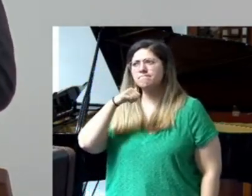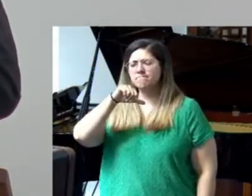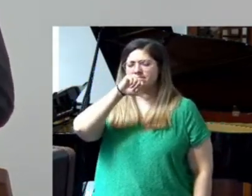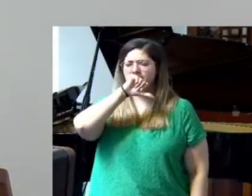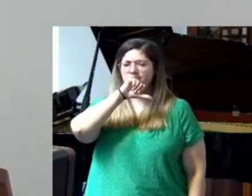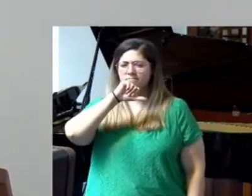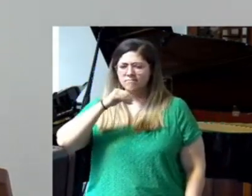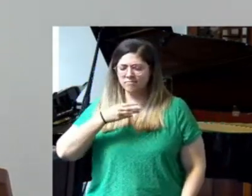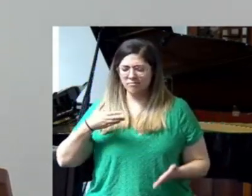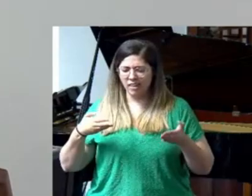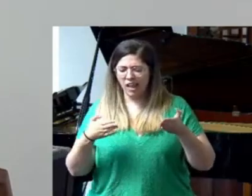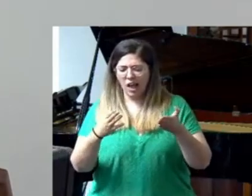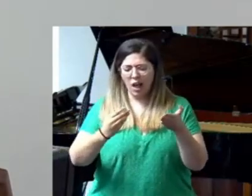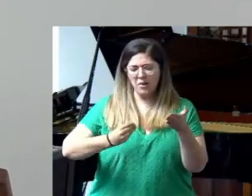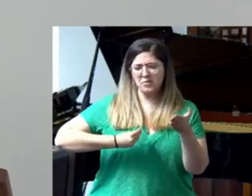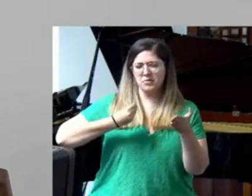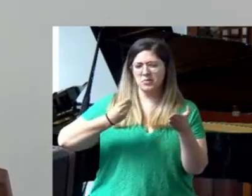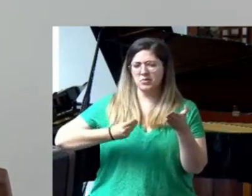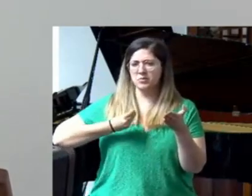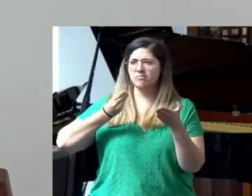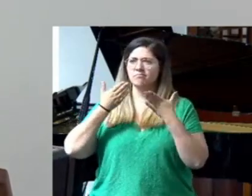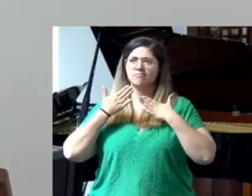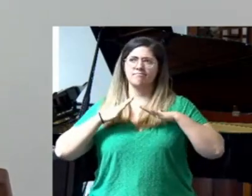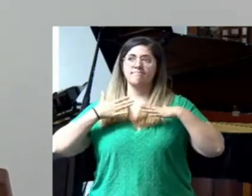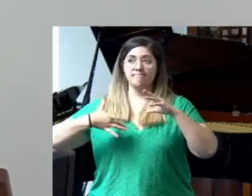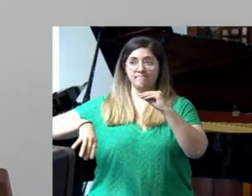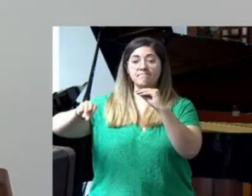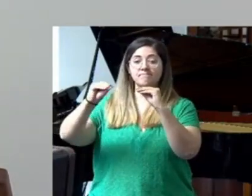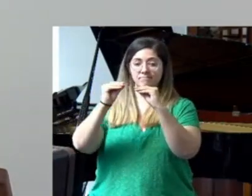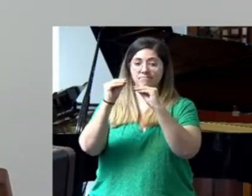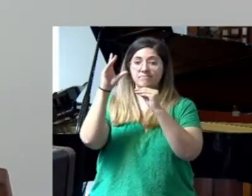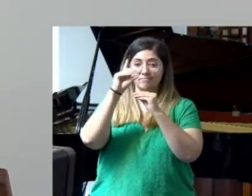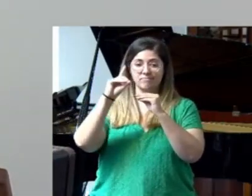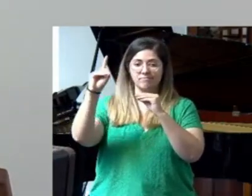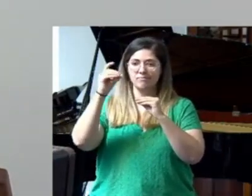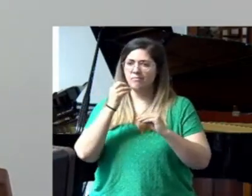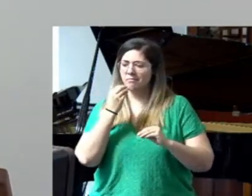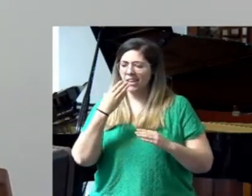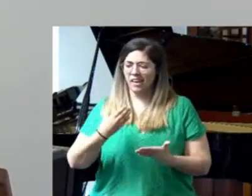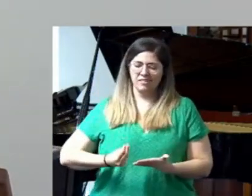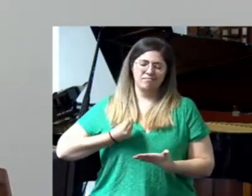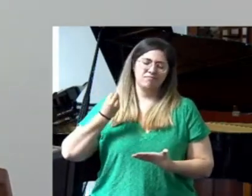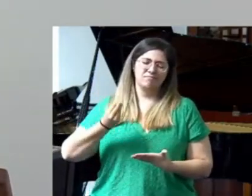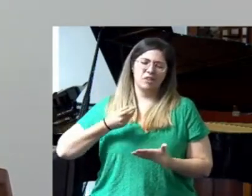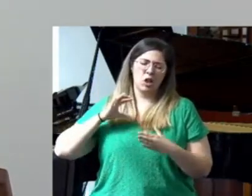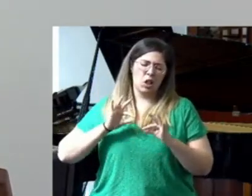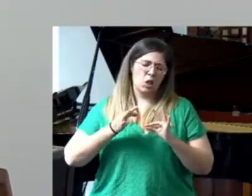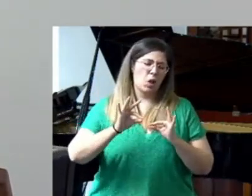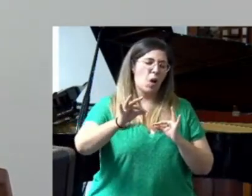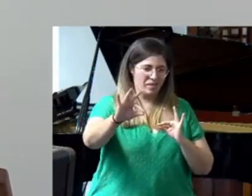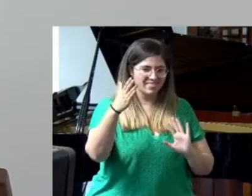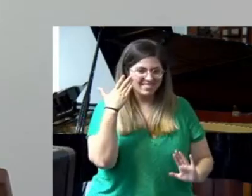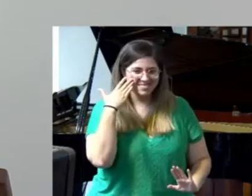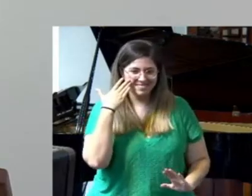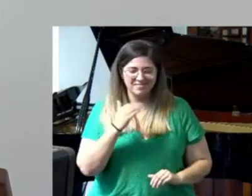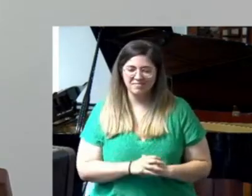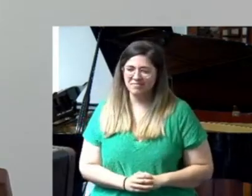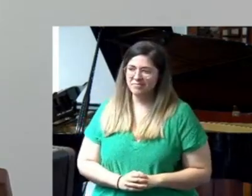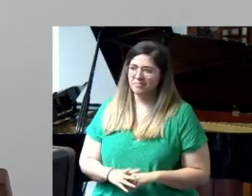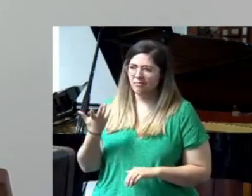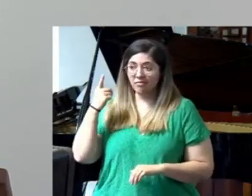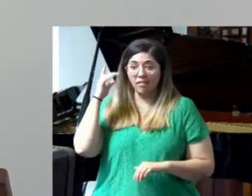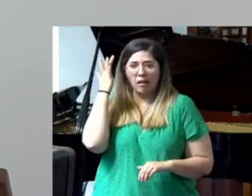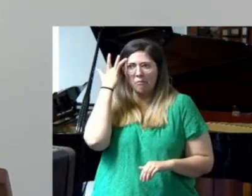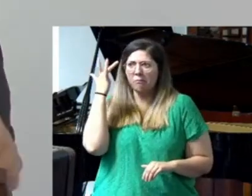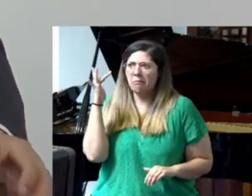para que o caminho da nossa vida seja agradável a Deus? O texto diz para que te vá bem os dias na terra. Quem de nós não sabe